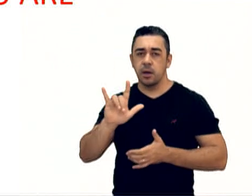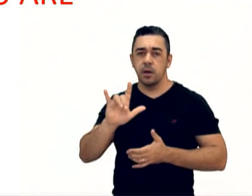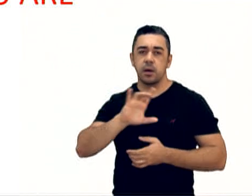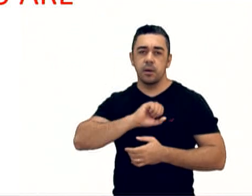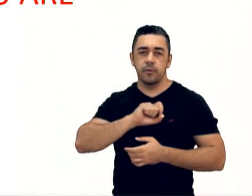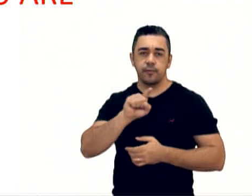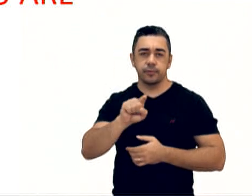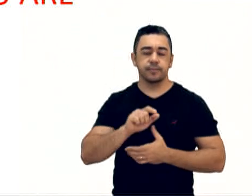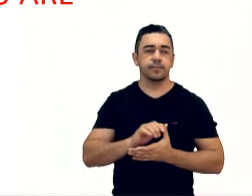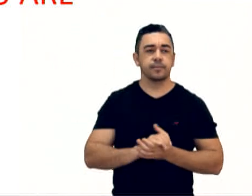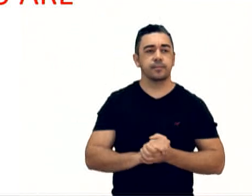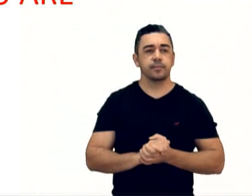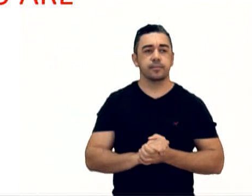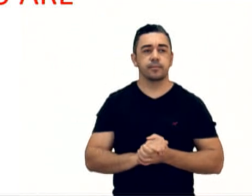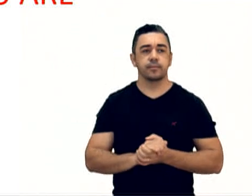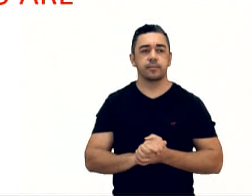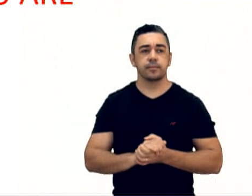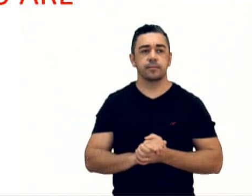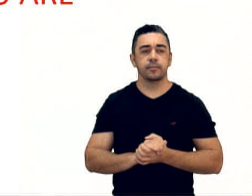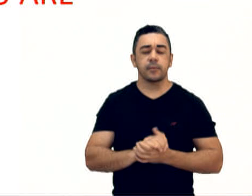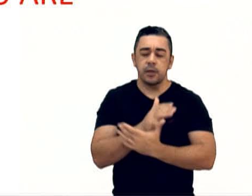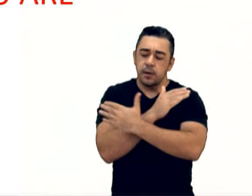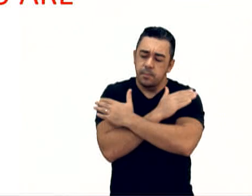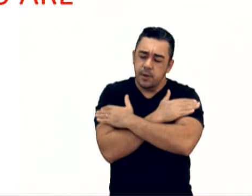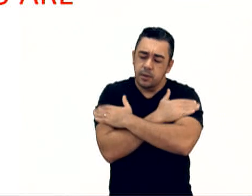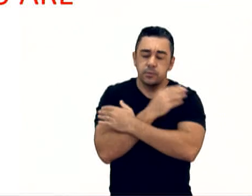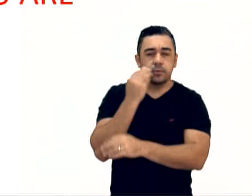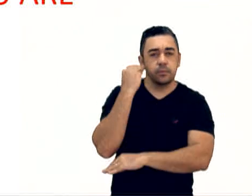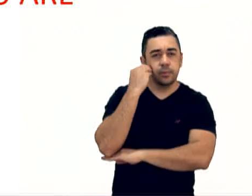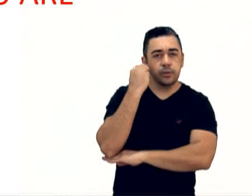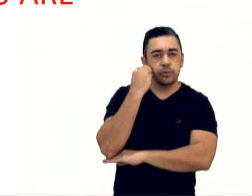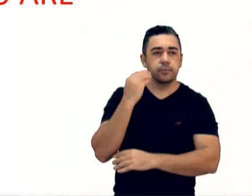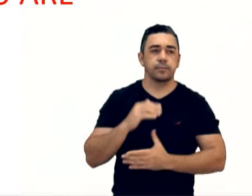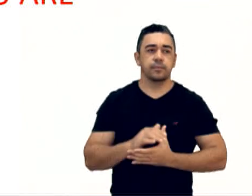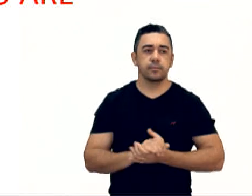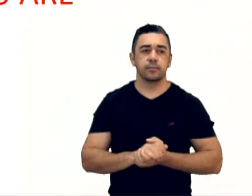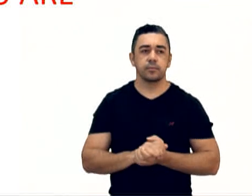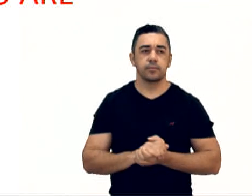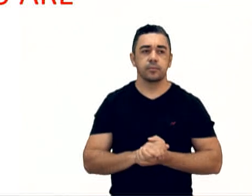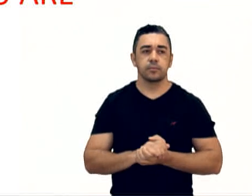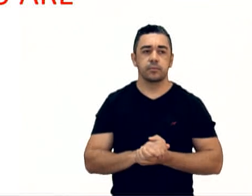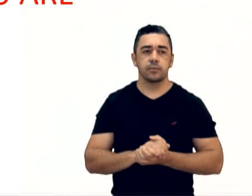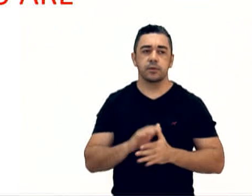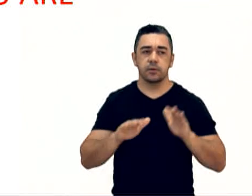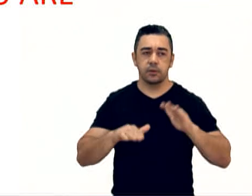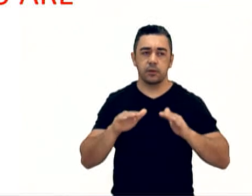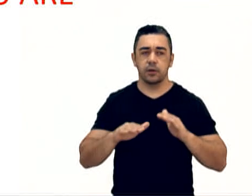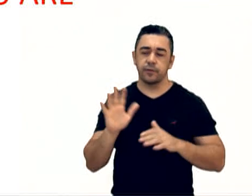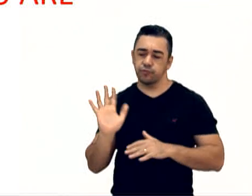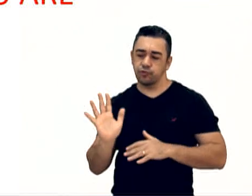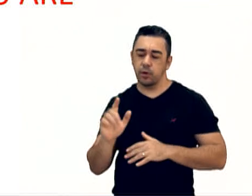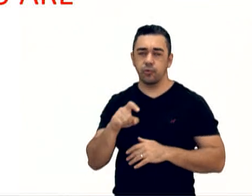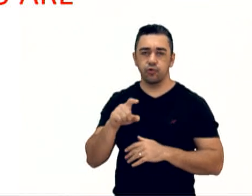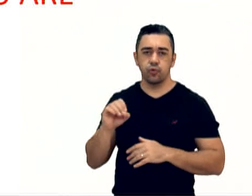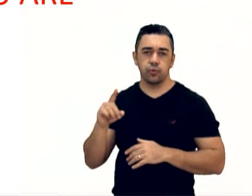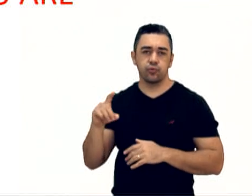você. Hugs and kisses, né? Abraços e beijos, normalmente usamos para fazer uma